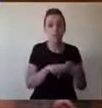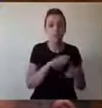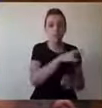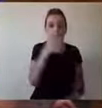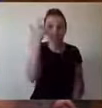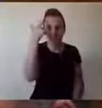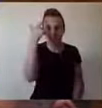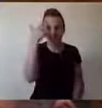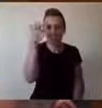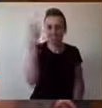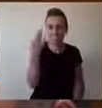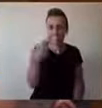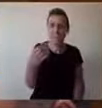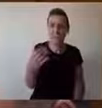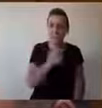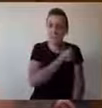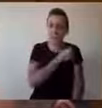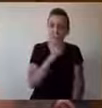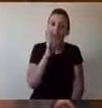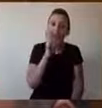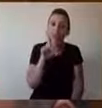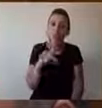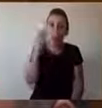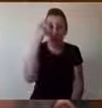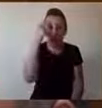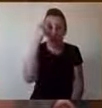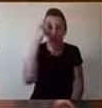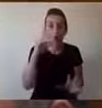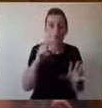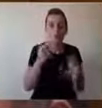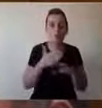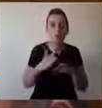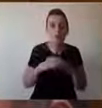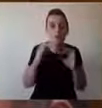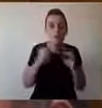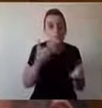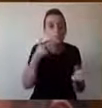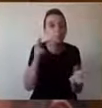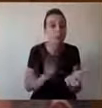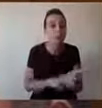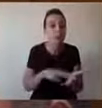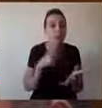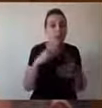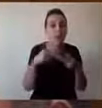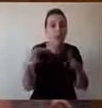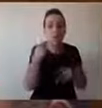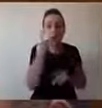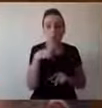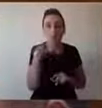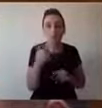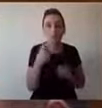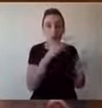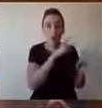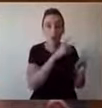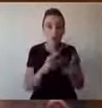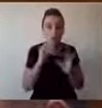quem nos acompanha lá em casa também, o resultado líquido efetivo que a Câmara Municipal de Oeiras obteve em 2021, fechadas as contas. E